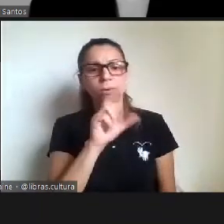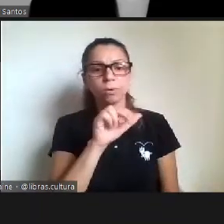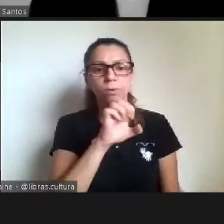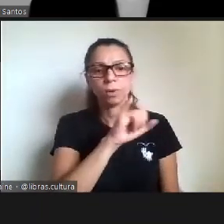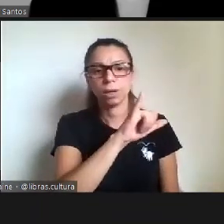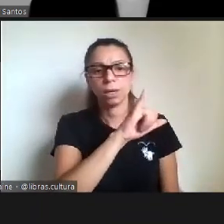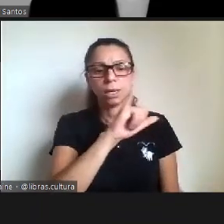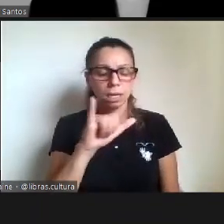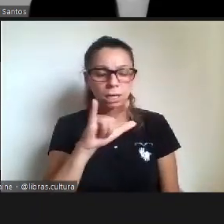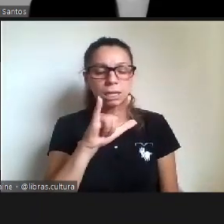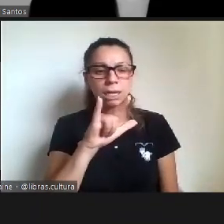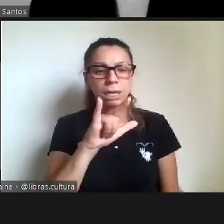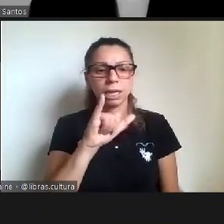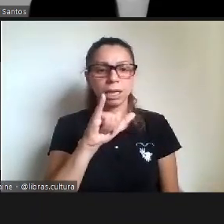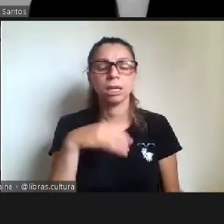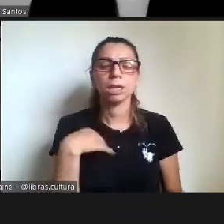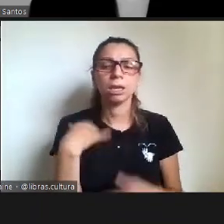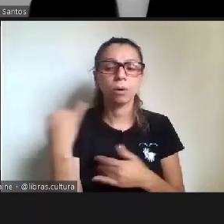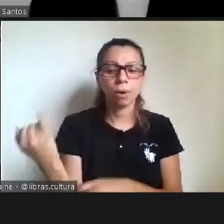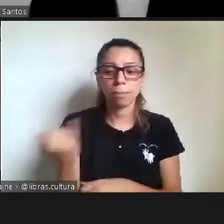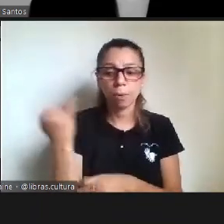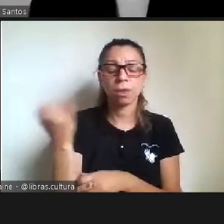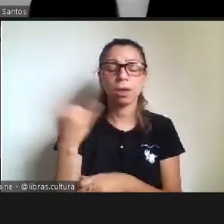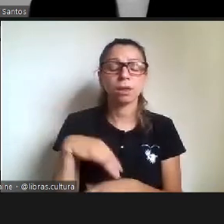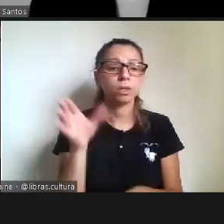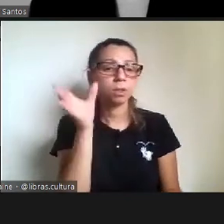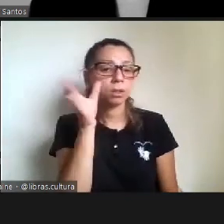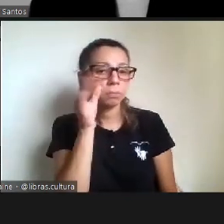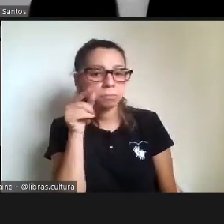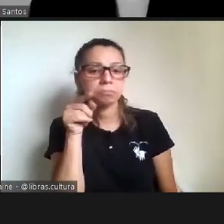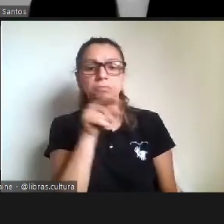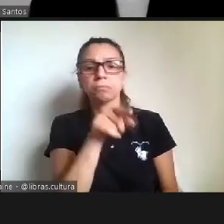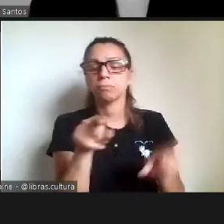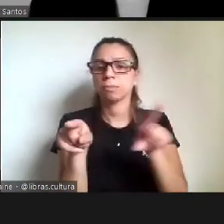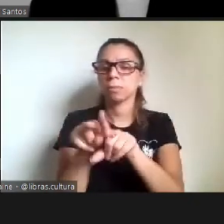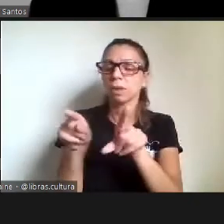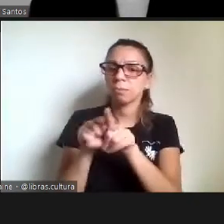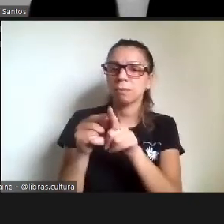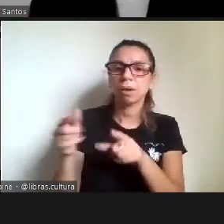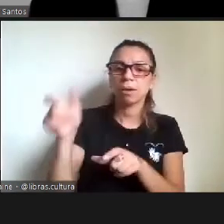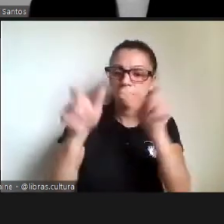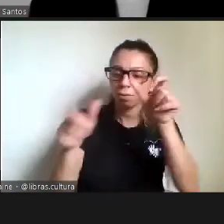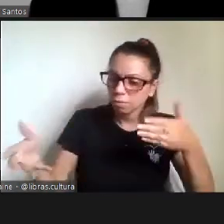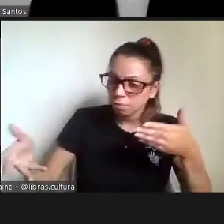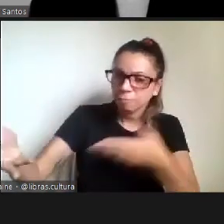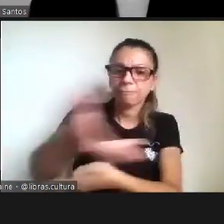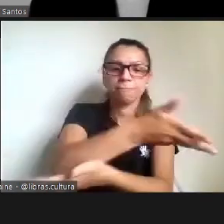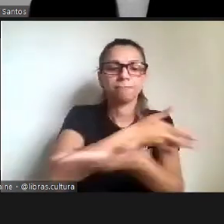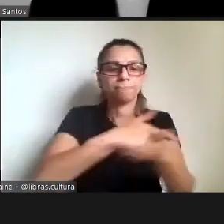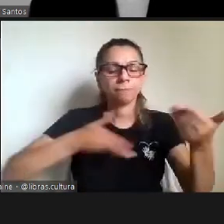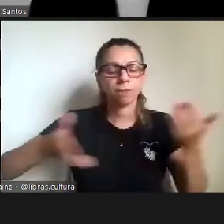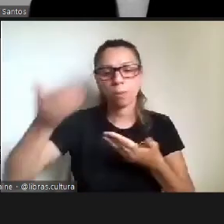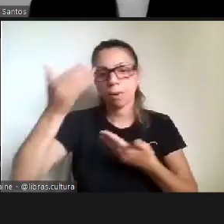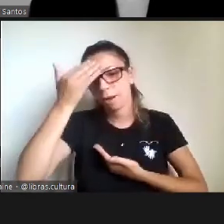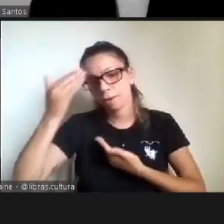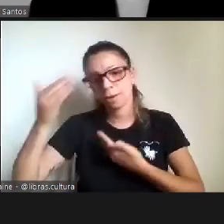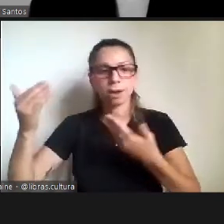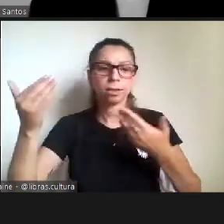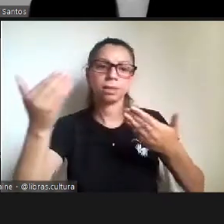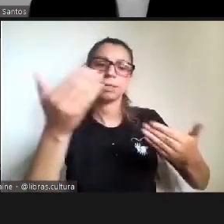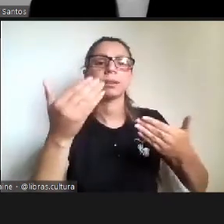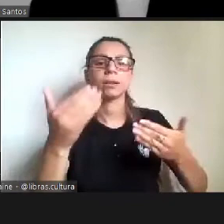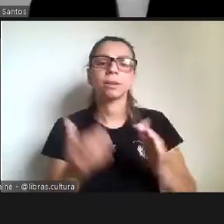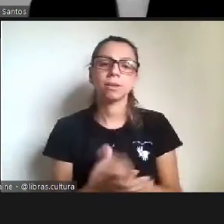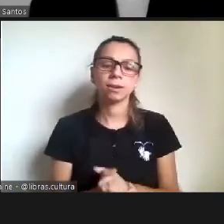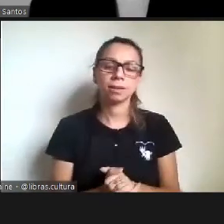de pessoas aqui agora, né? E a essas vozes somadas a todas as interlocuções da mostra. Mais uma vez agradecer, viu, Sueli? Muito vida